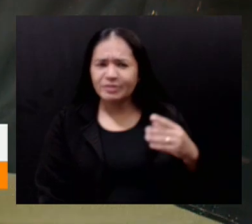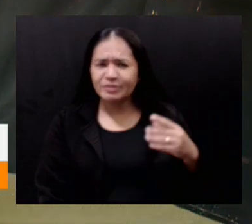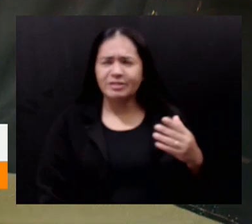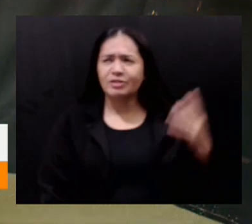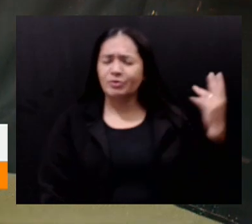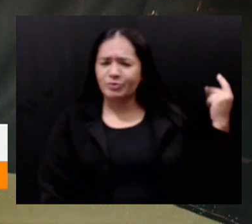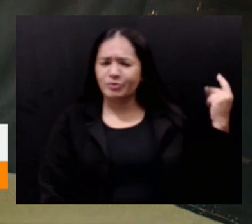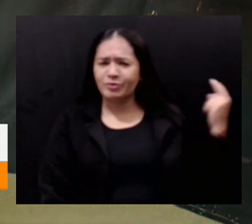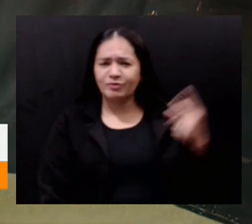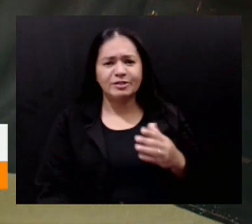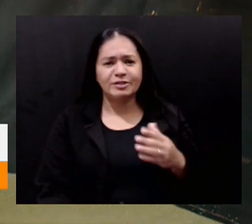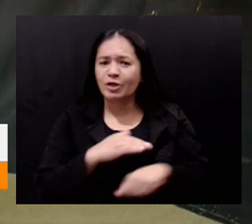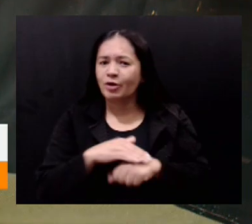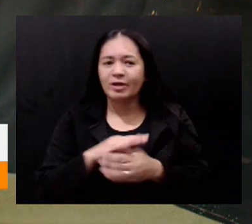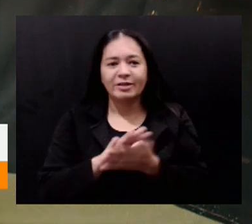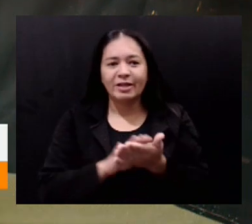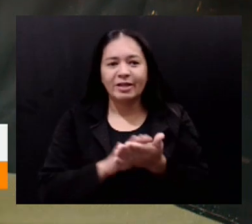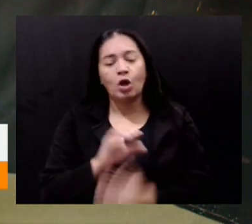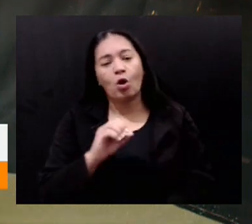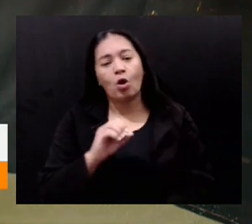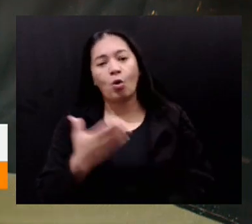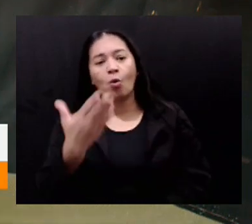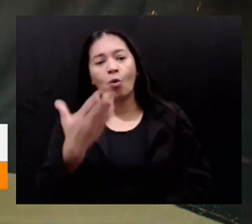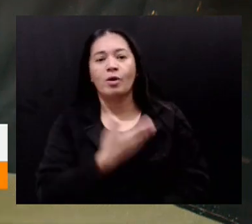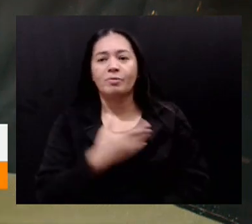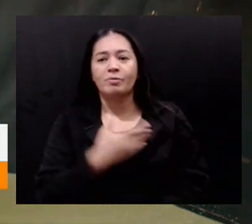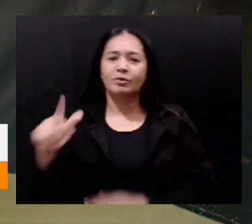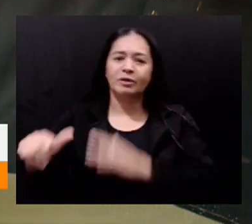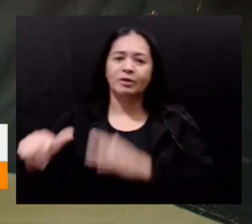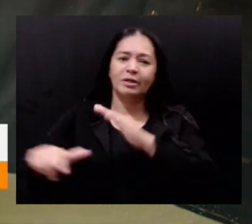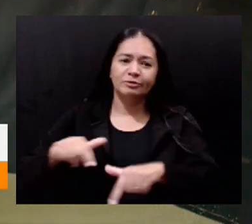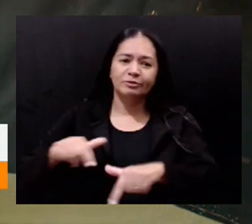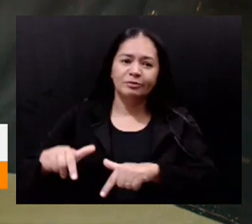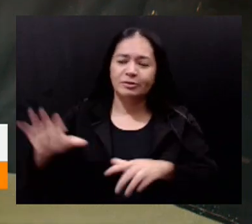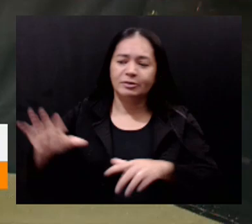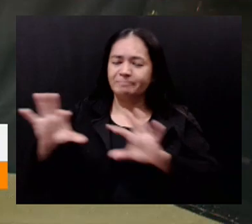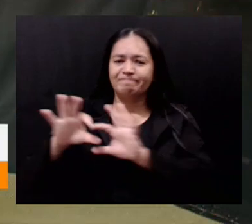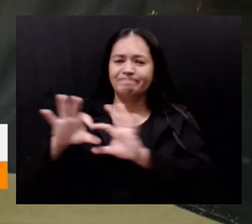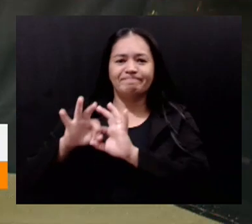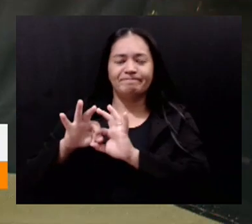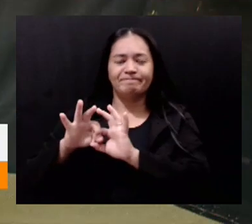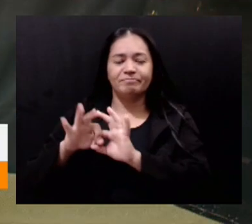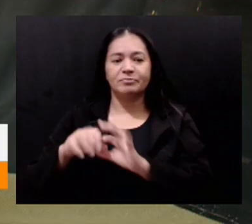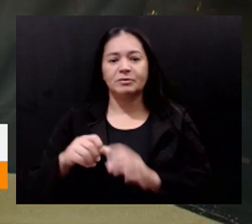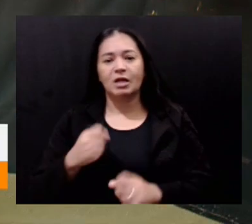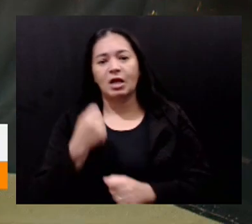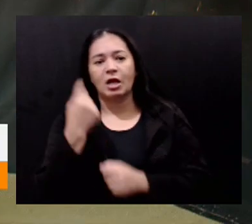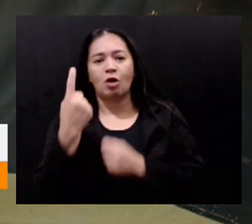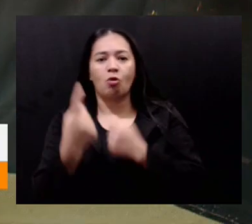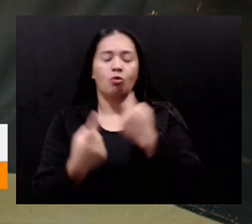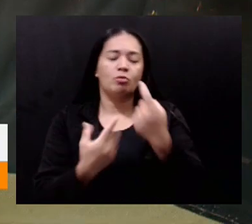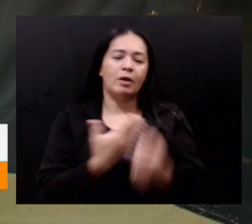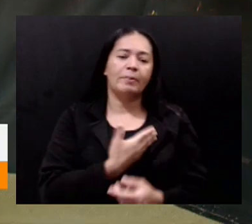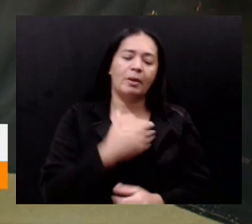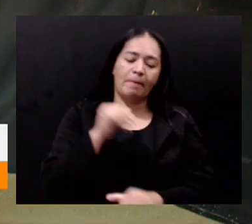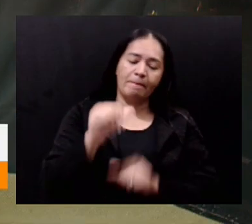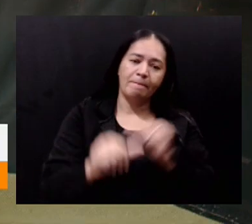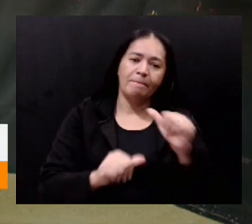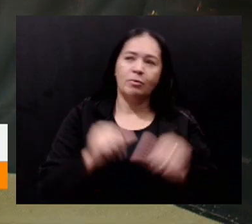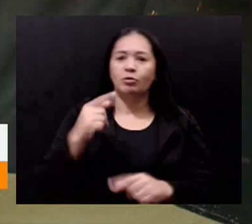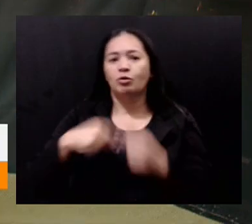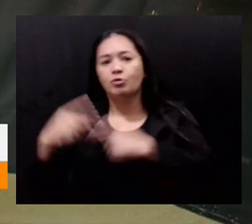uma conexão intensa em pouco tempo? Pois é, as amizades mudam, evoluem, esfriam, e isso é